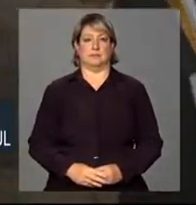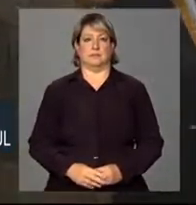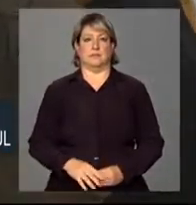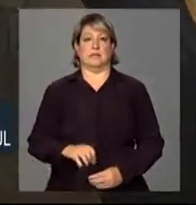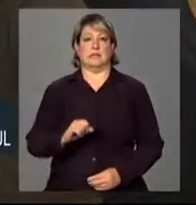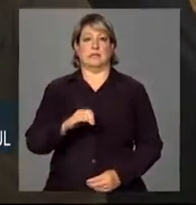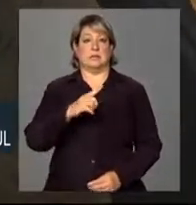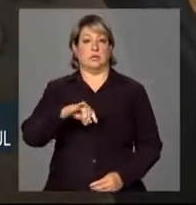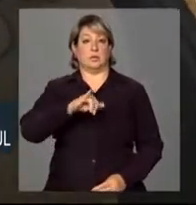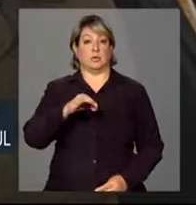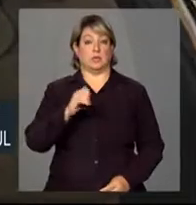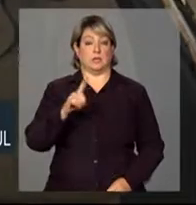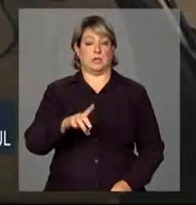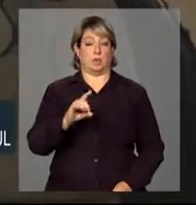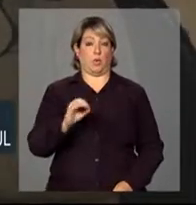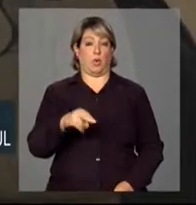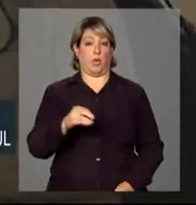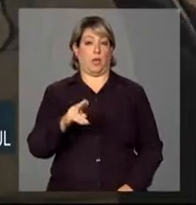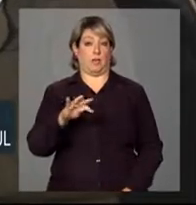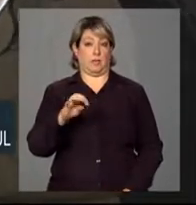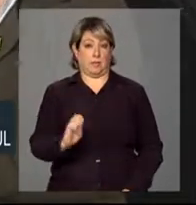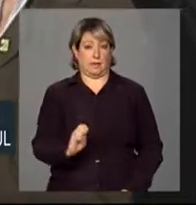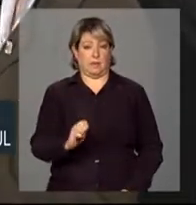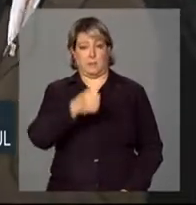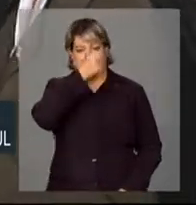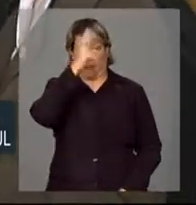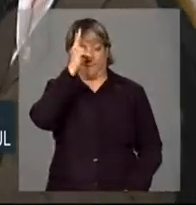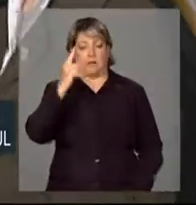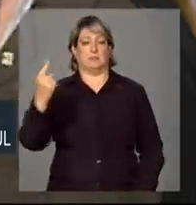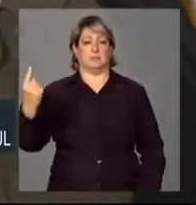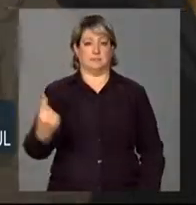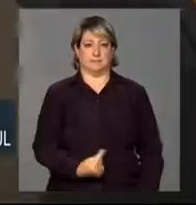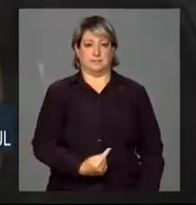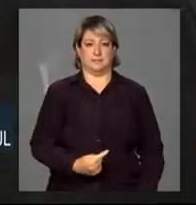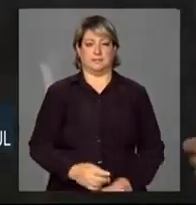São José do Norte, prefeito Geni dos Santos Oliveira.